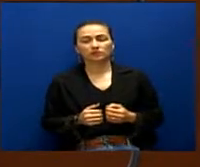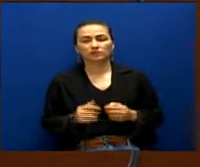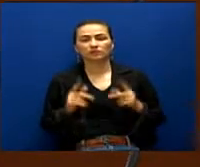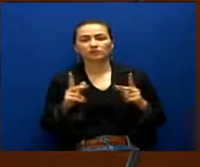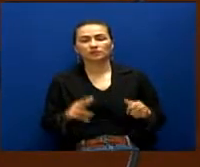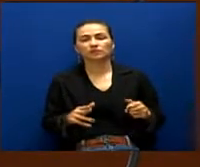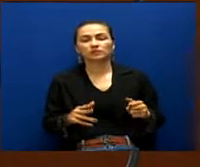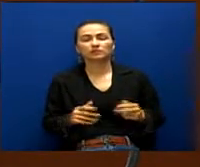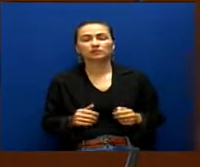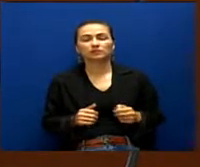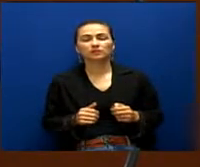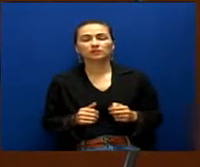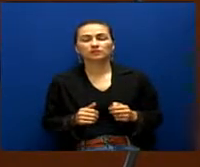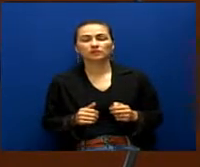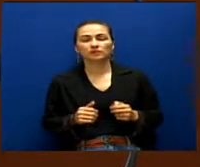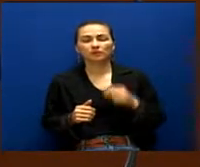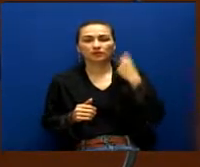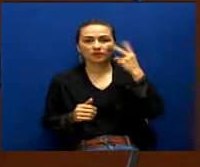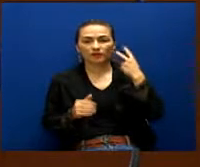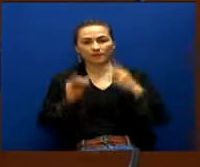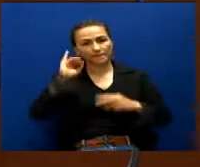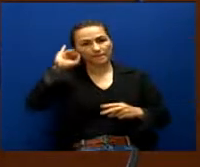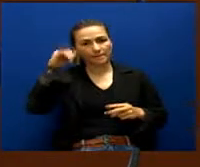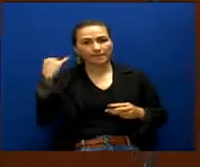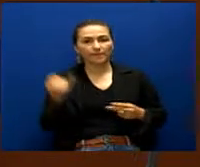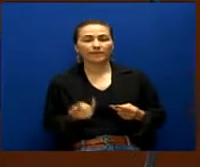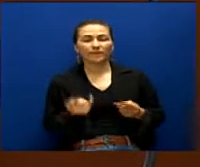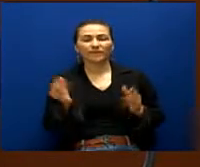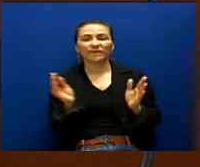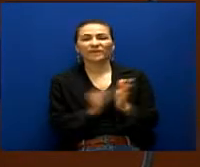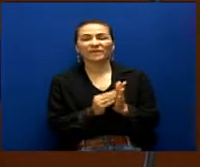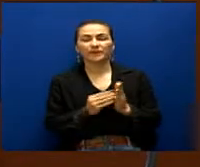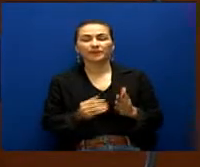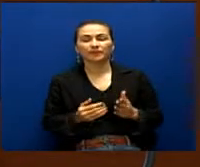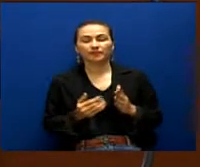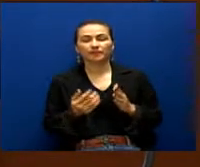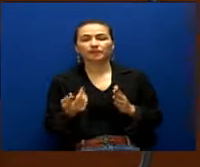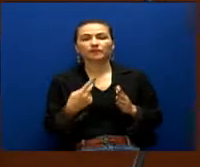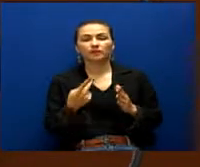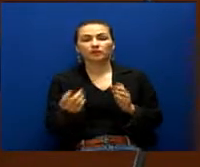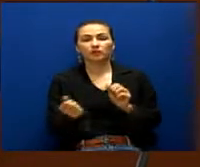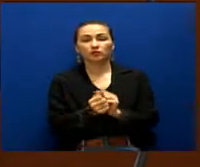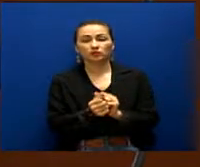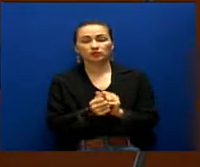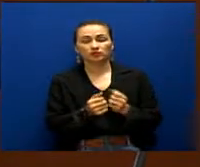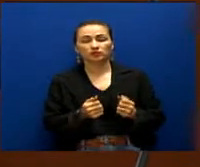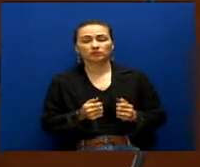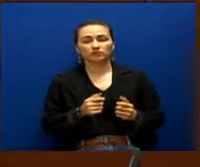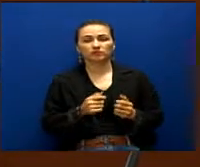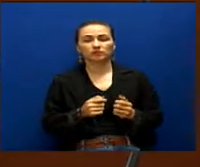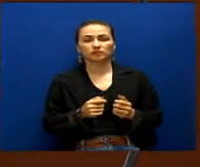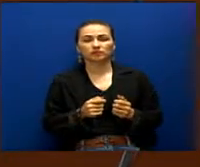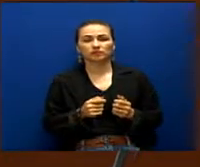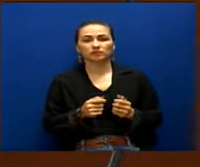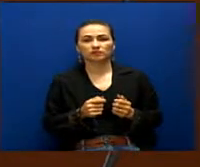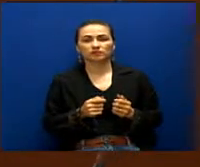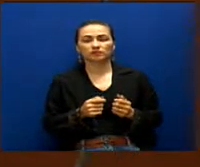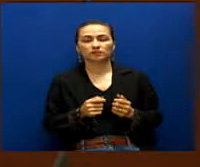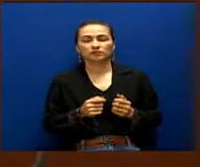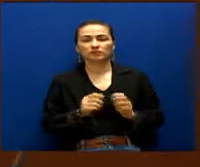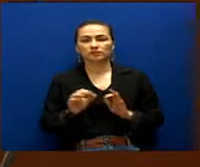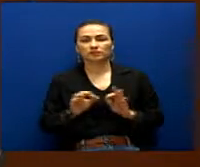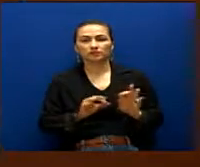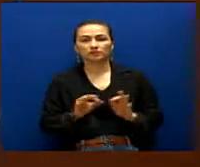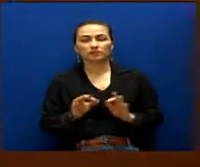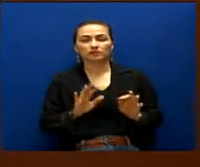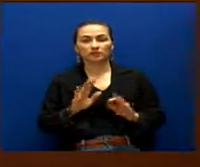à emenda da vereadora Yara, aliás, nós fizemos juntos. Nós vamos... Né? Nós vamos pedir, depois da votação, para a derrubada